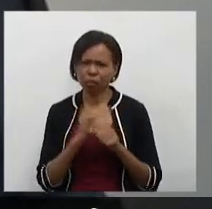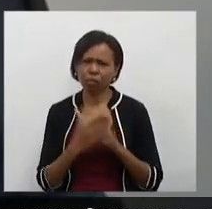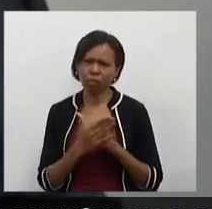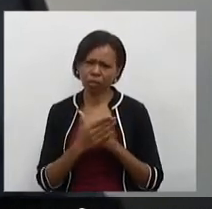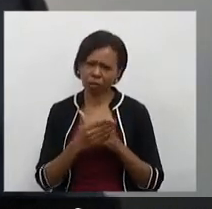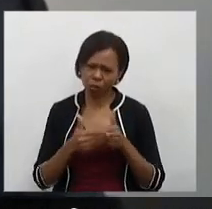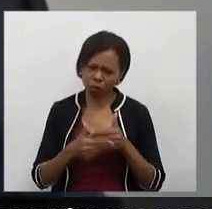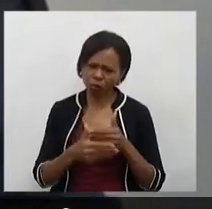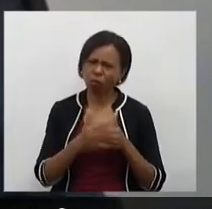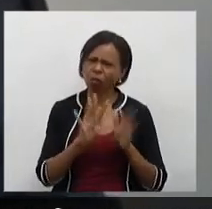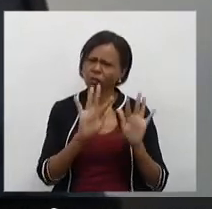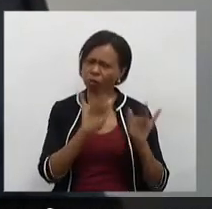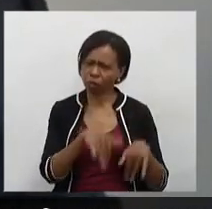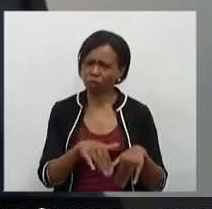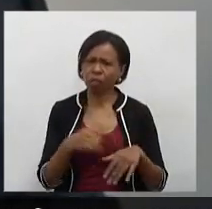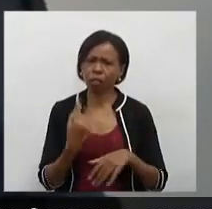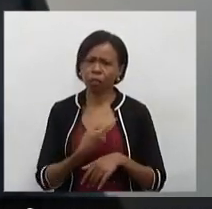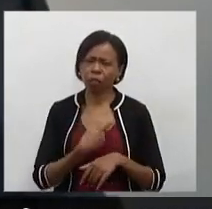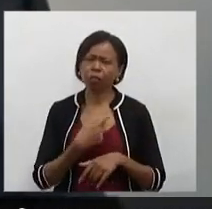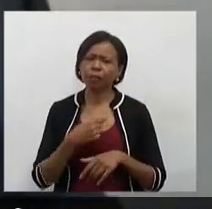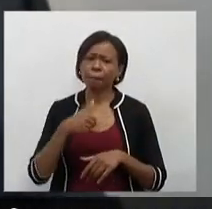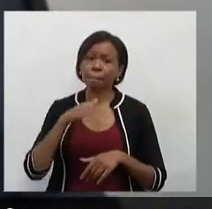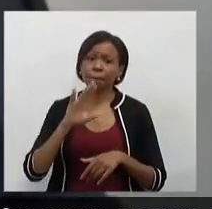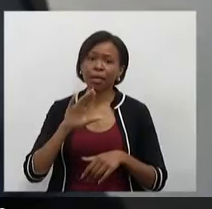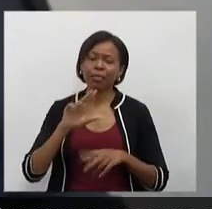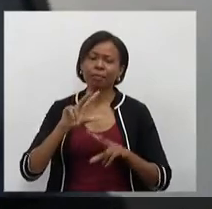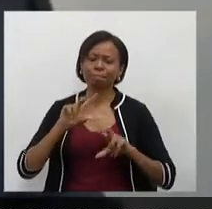estaremos mais fortalecidos para